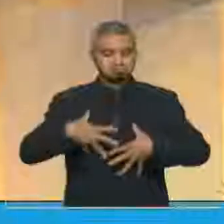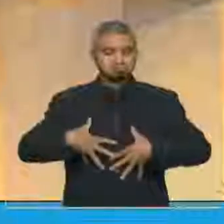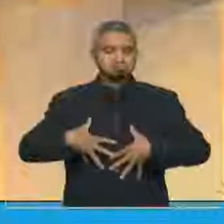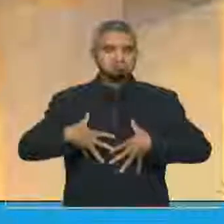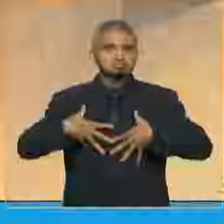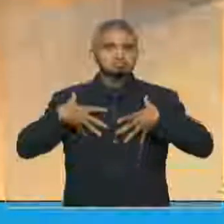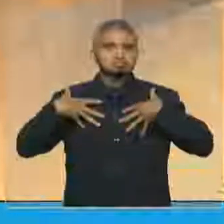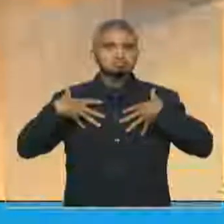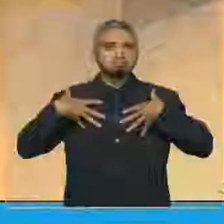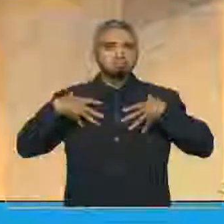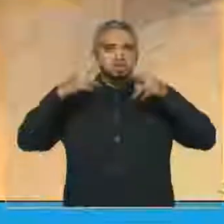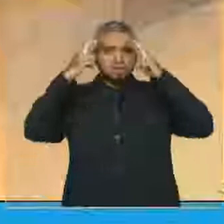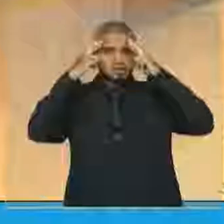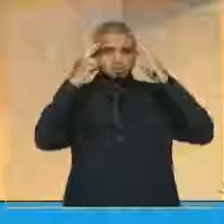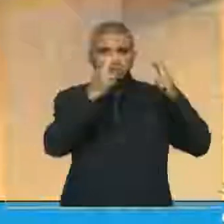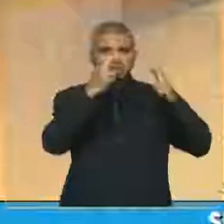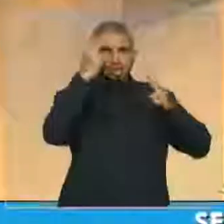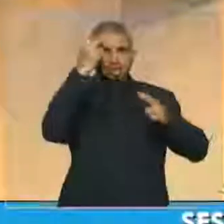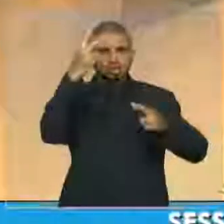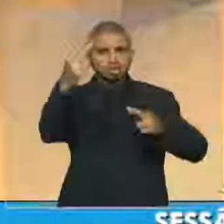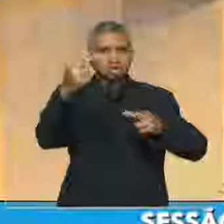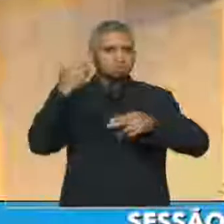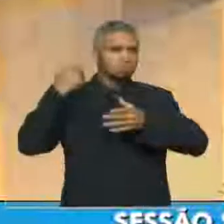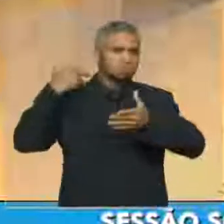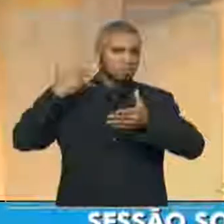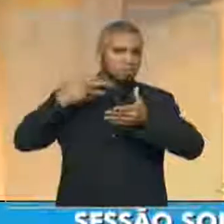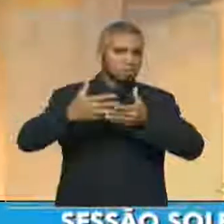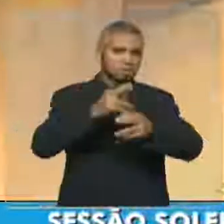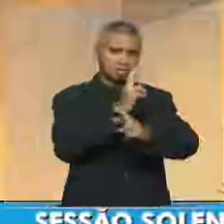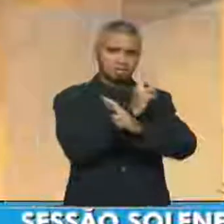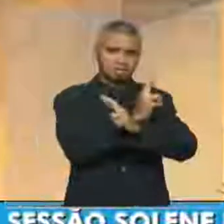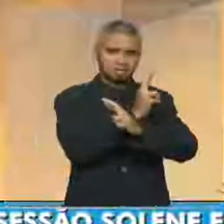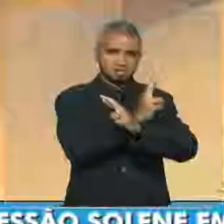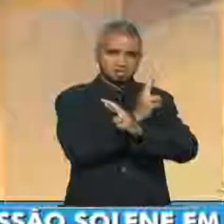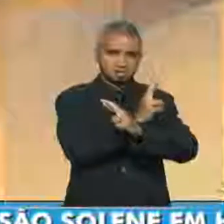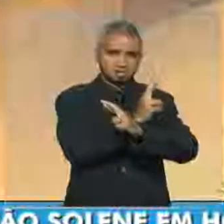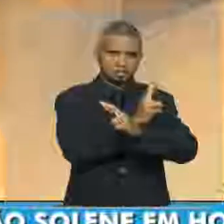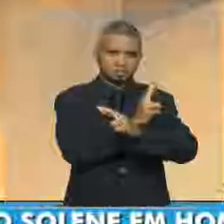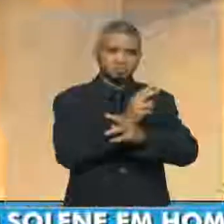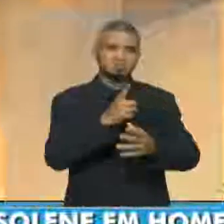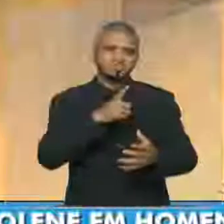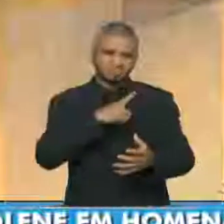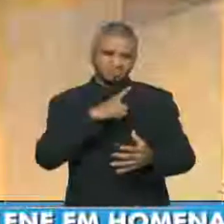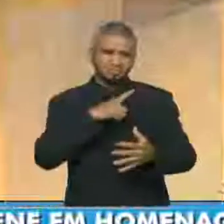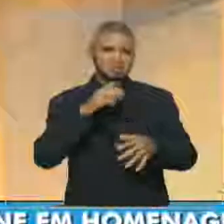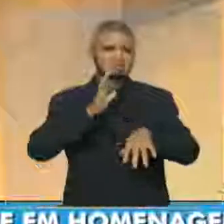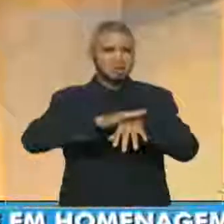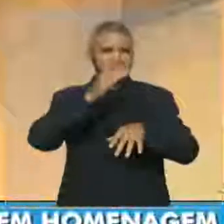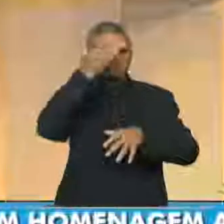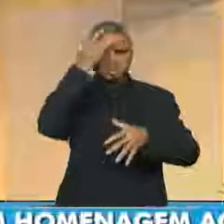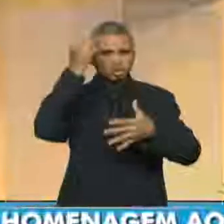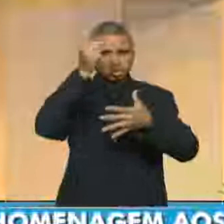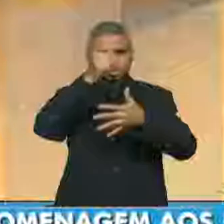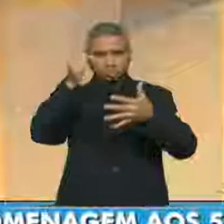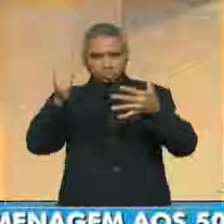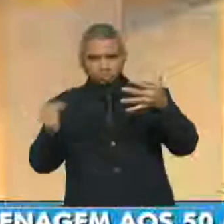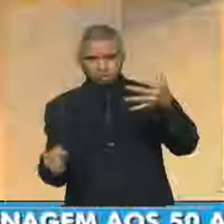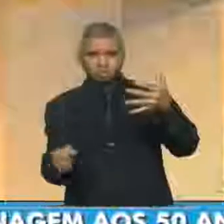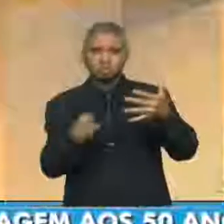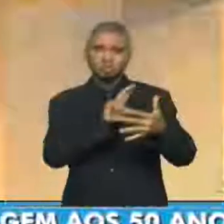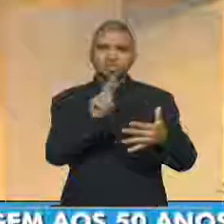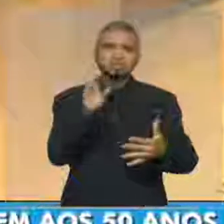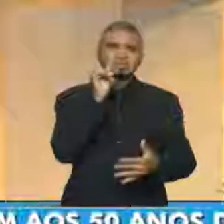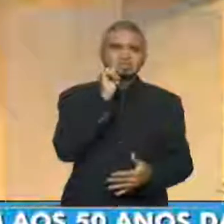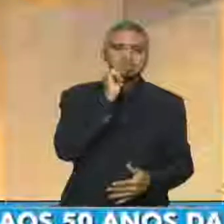instituição, assim como muitos e muitos outros, que o tempo não me permitiria citar. O próprio Raimundo